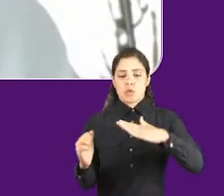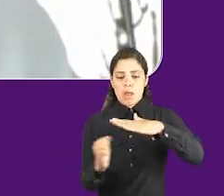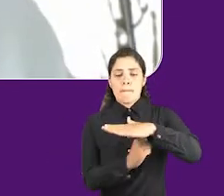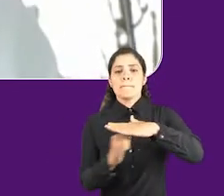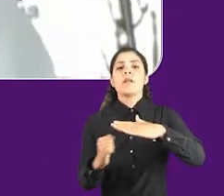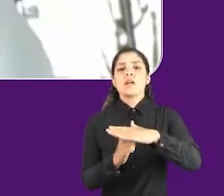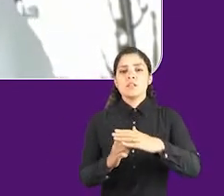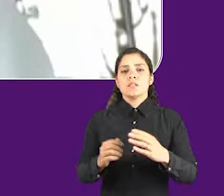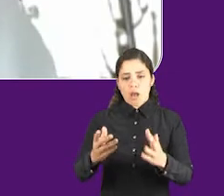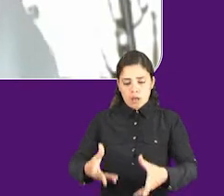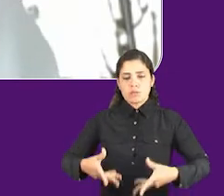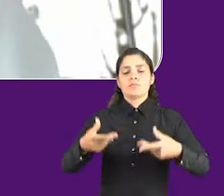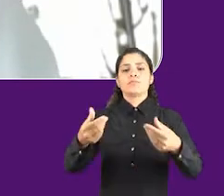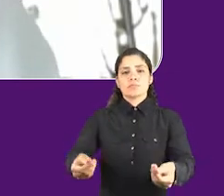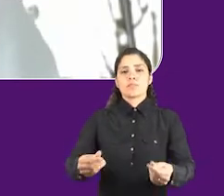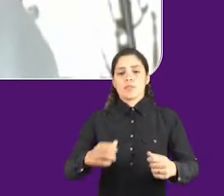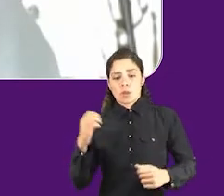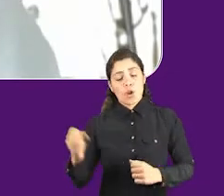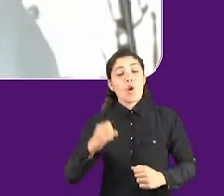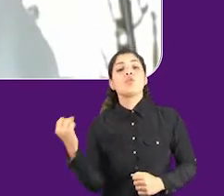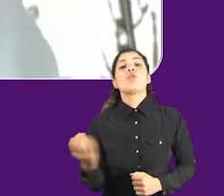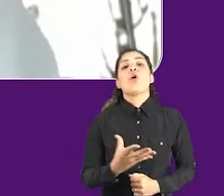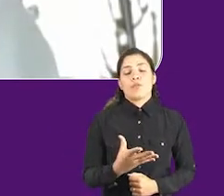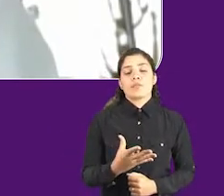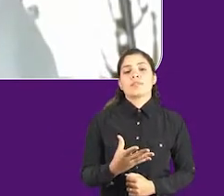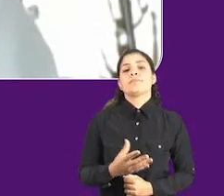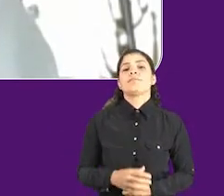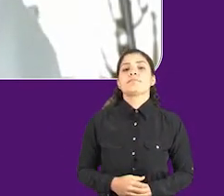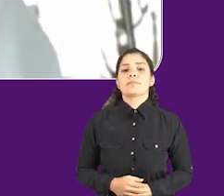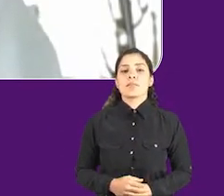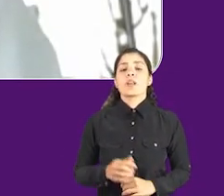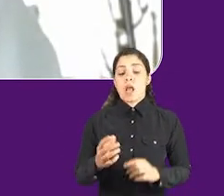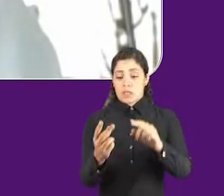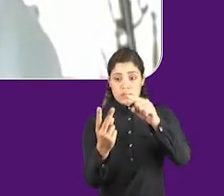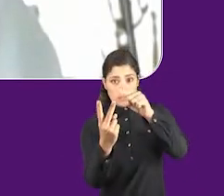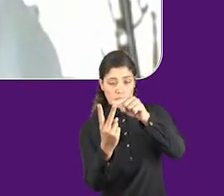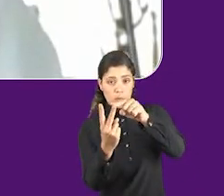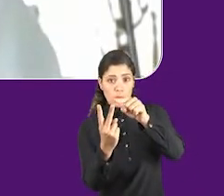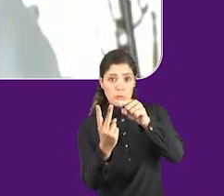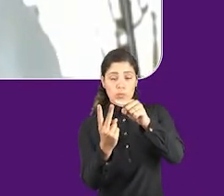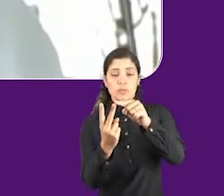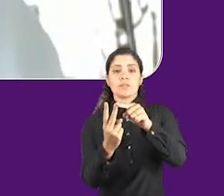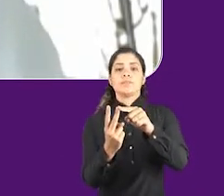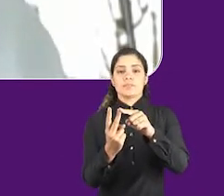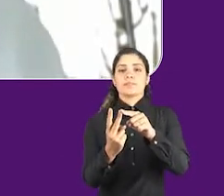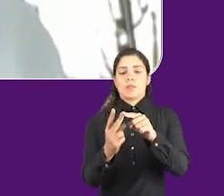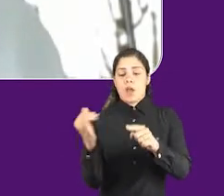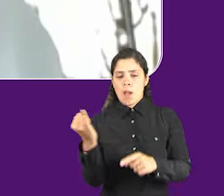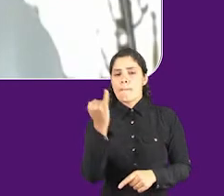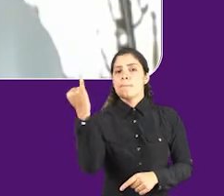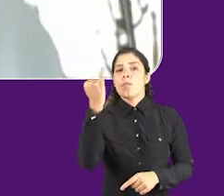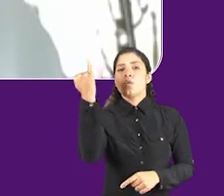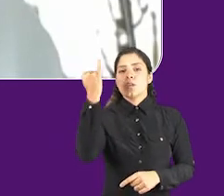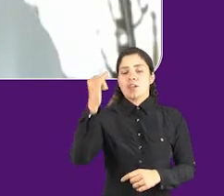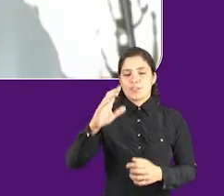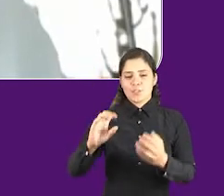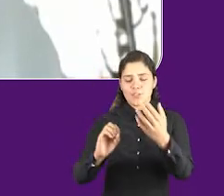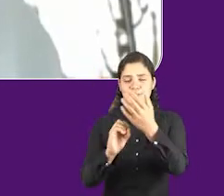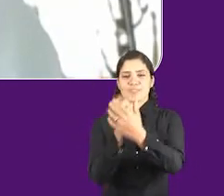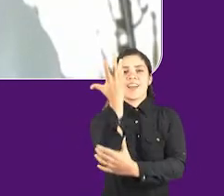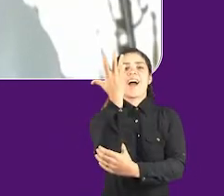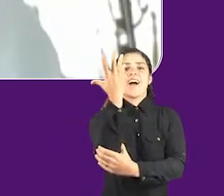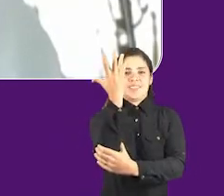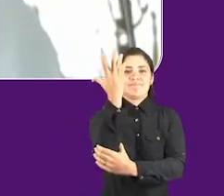conseguir é perfeito se punha a Inovação da empresa segunda coisa é extremamente importante liberar a criatividade